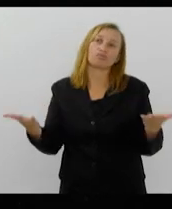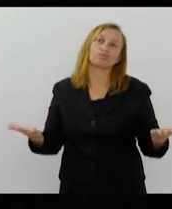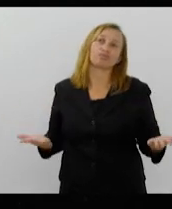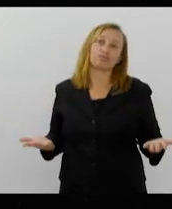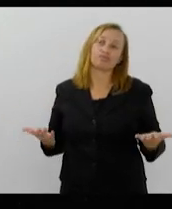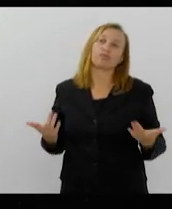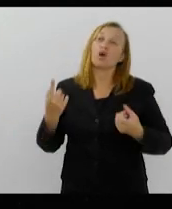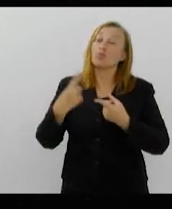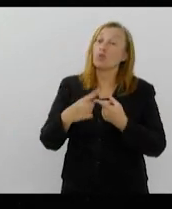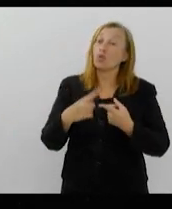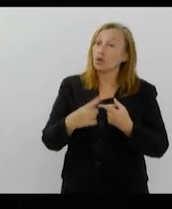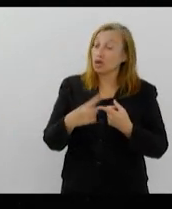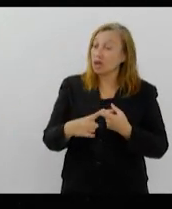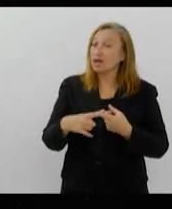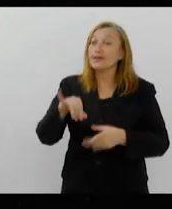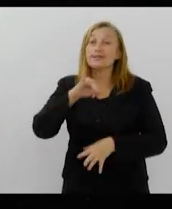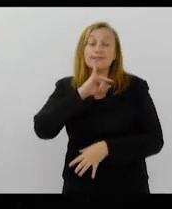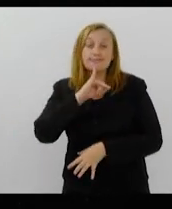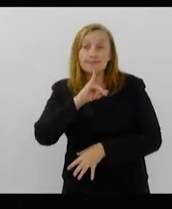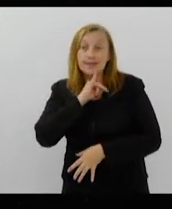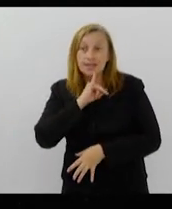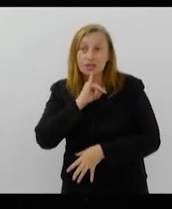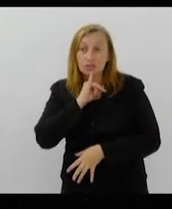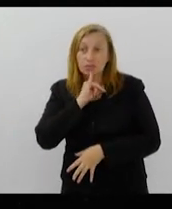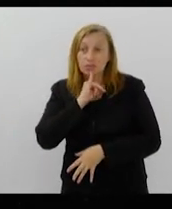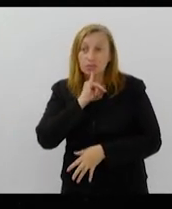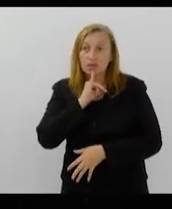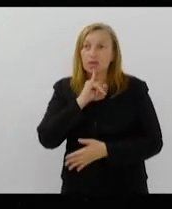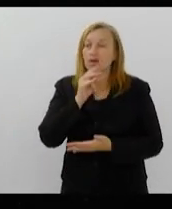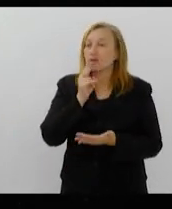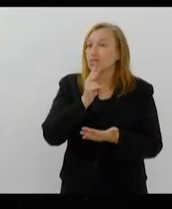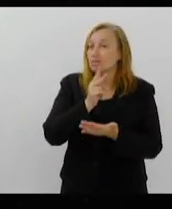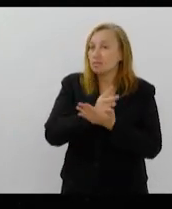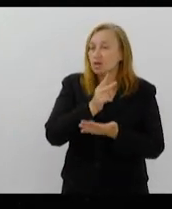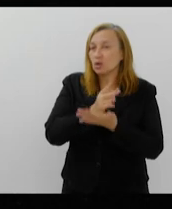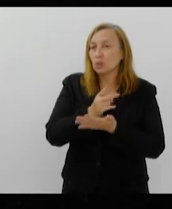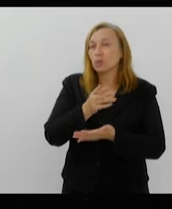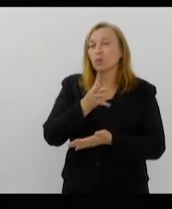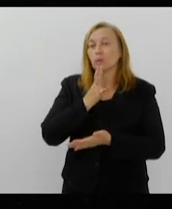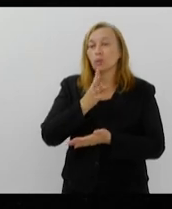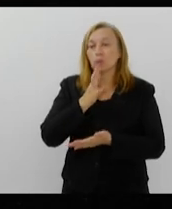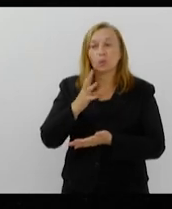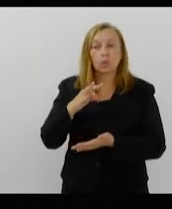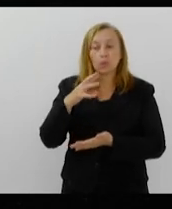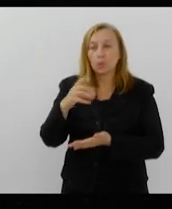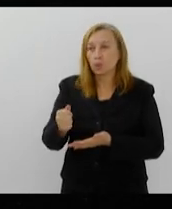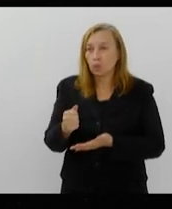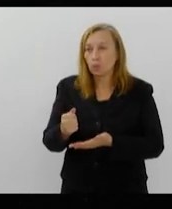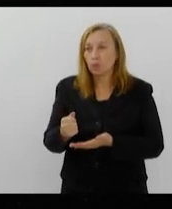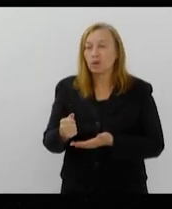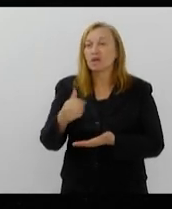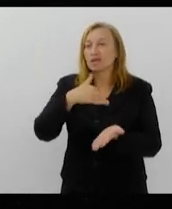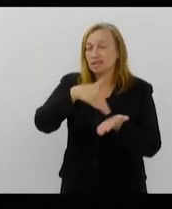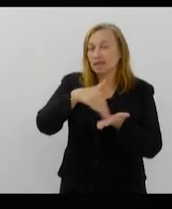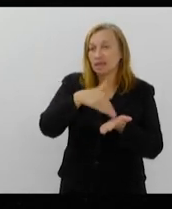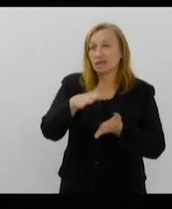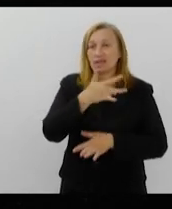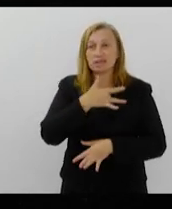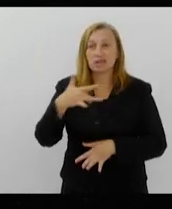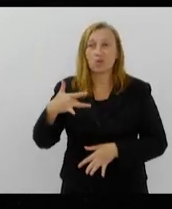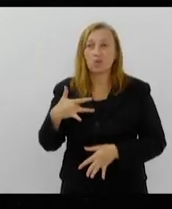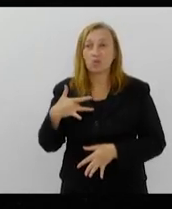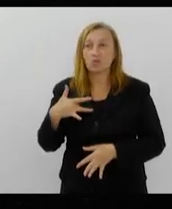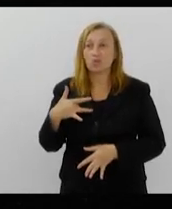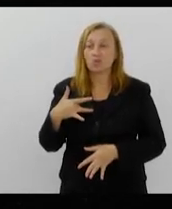virão, porque, infelizmente, apesar de ter conhecido o que aconteceu, a secretária de Saúde, ela